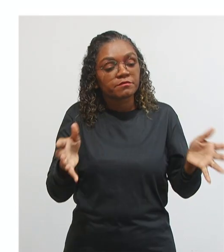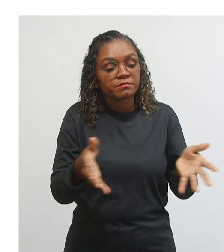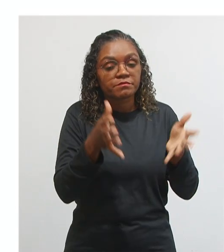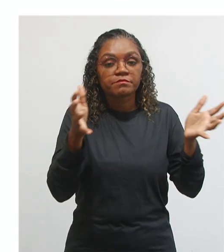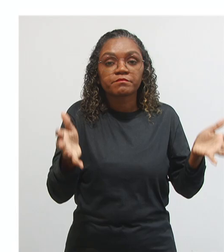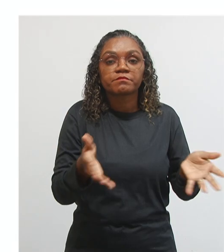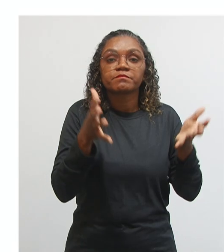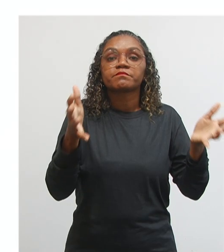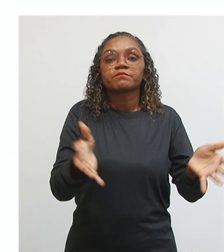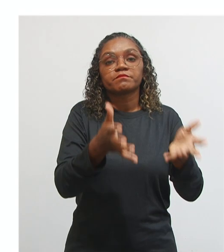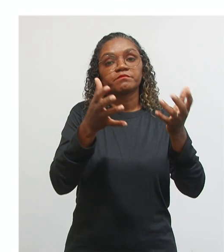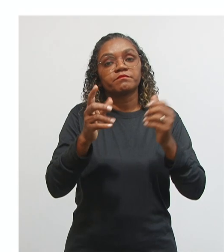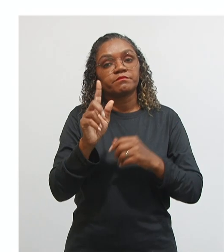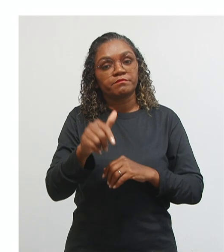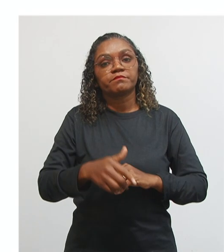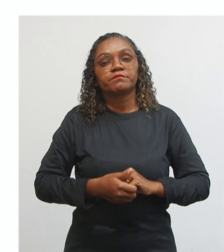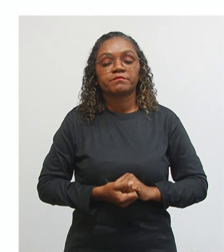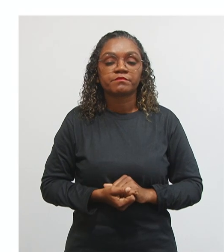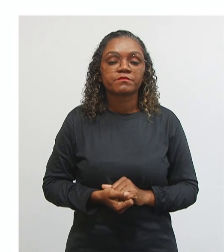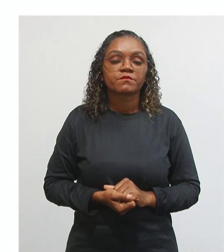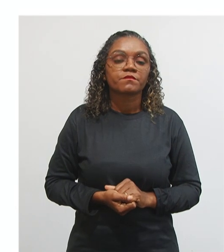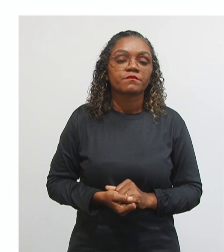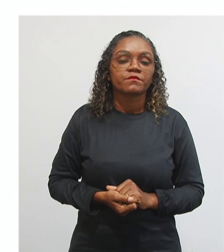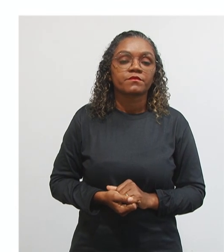e motivação.